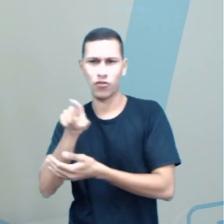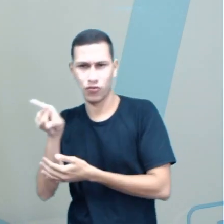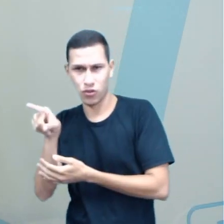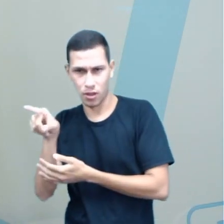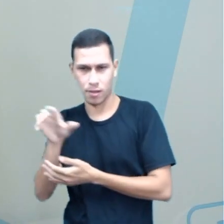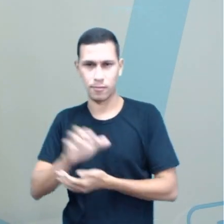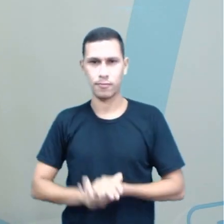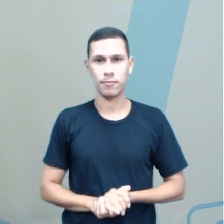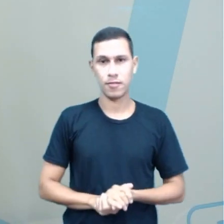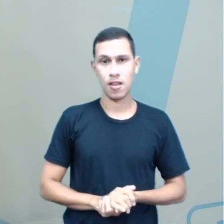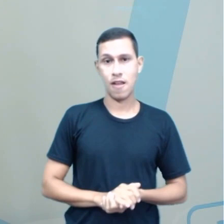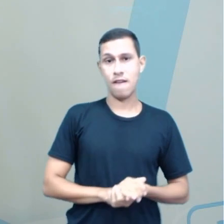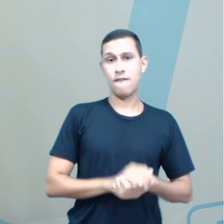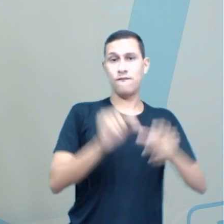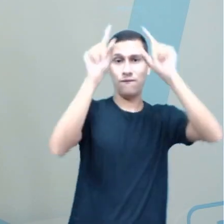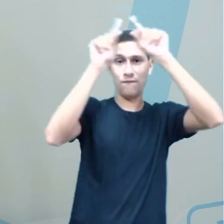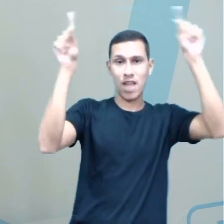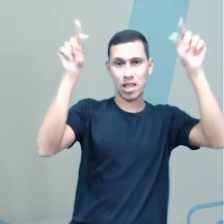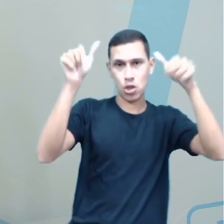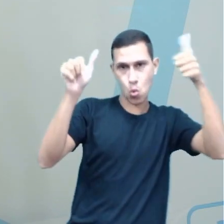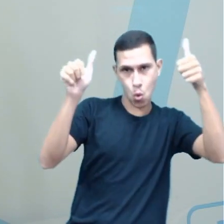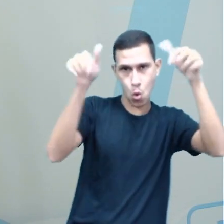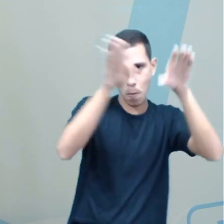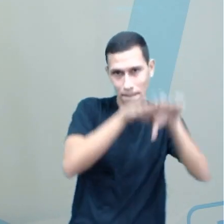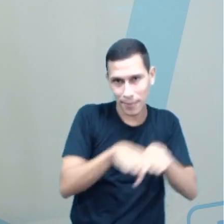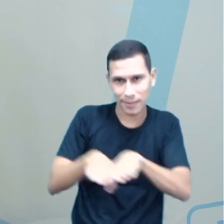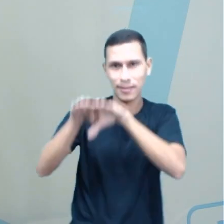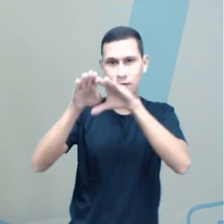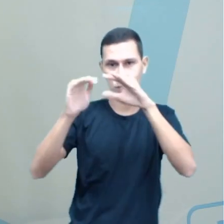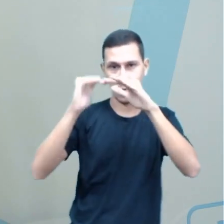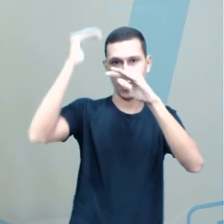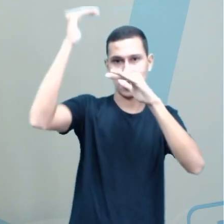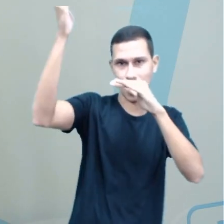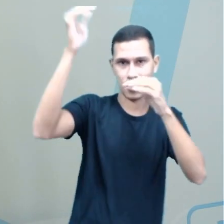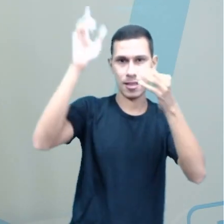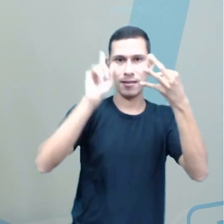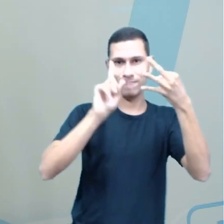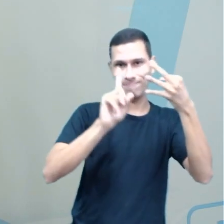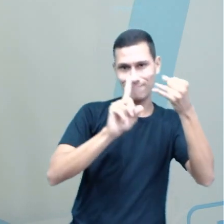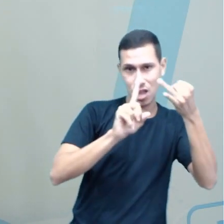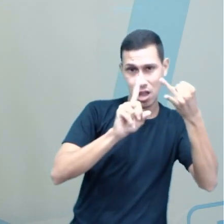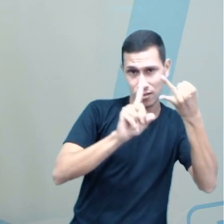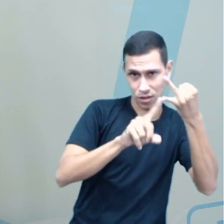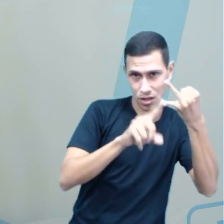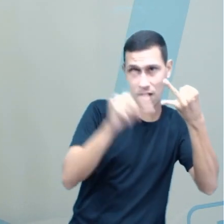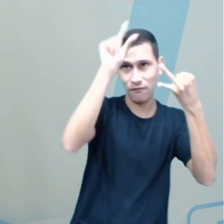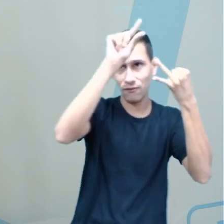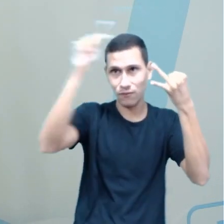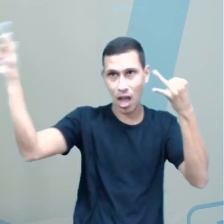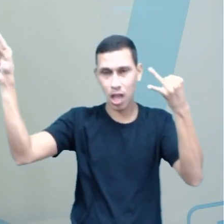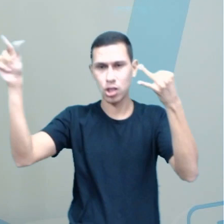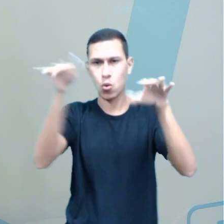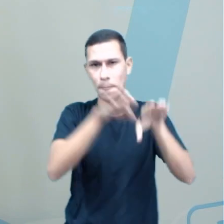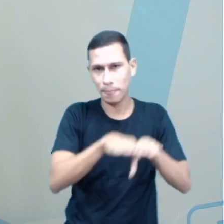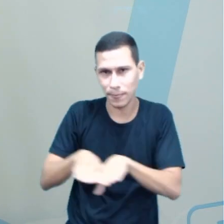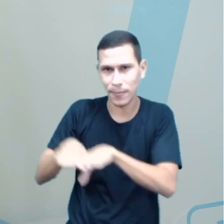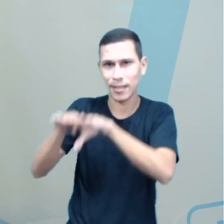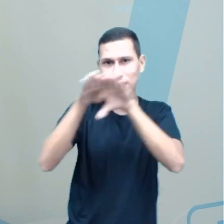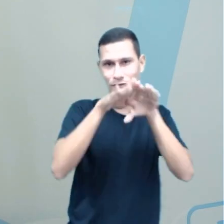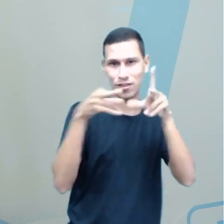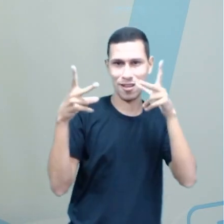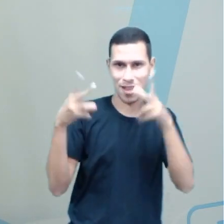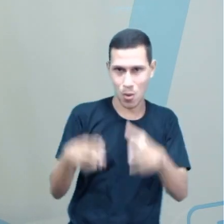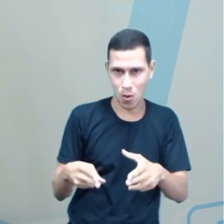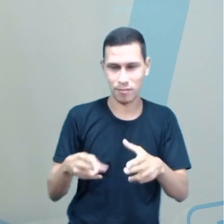que está no comparativo de superioridade. E a segunda frase está no comparativo de